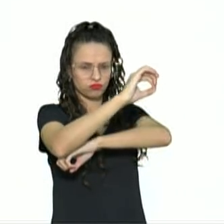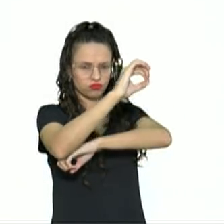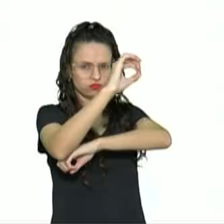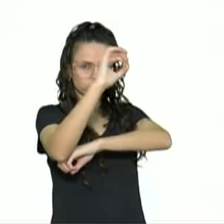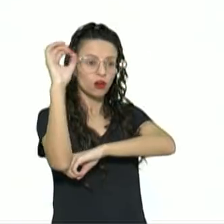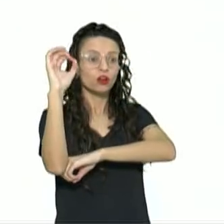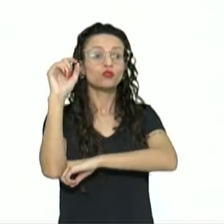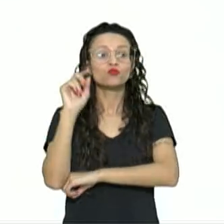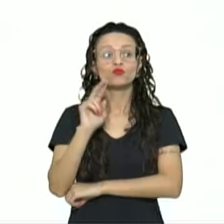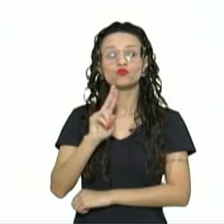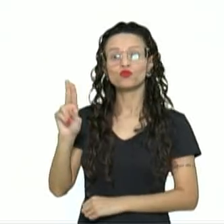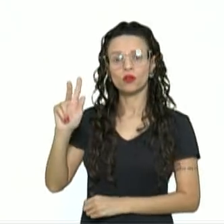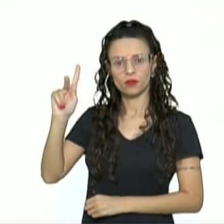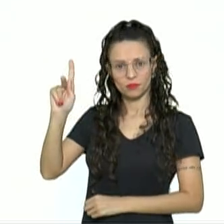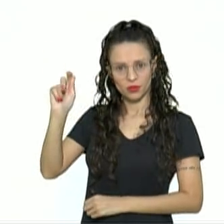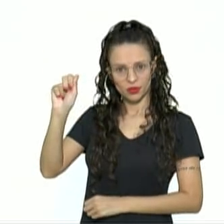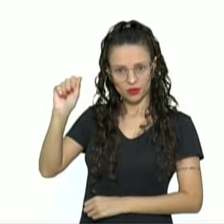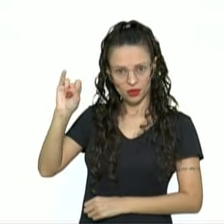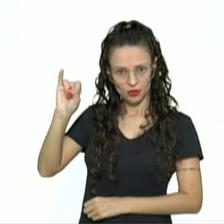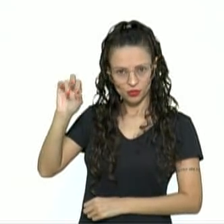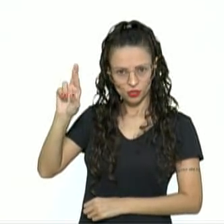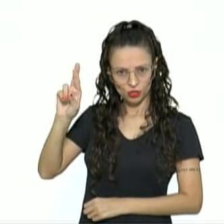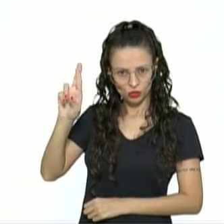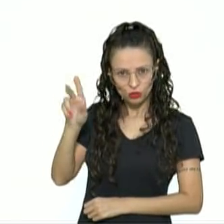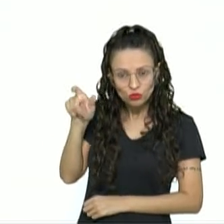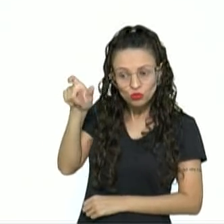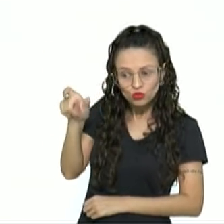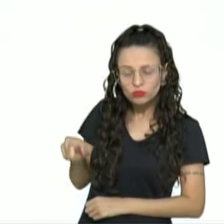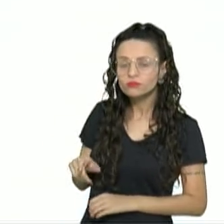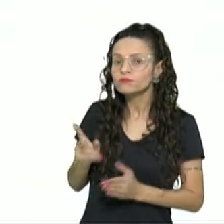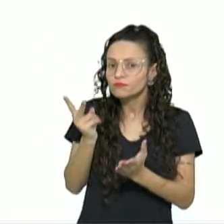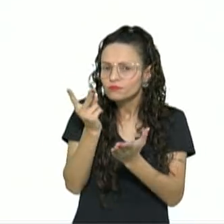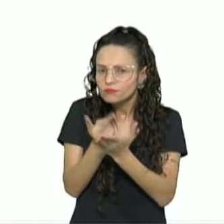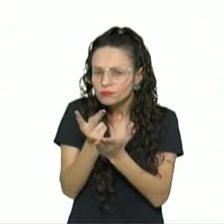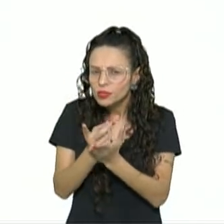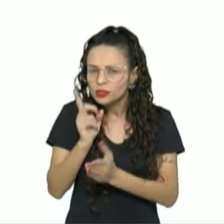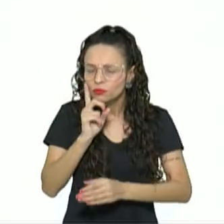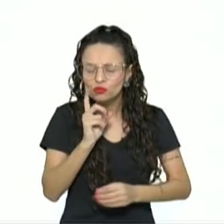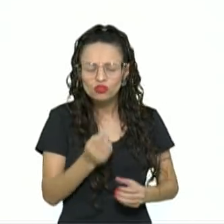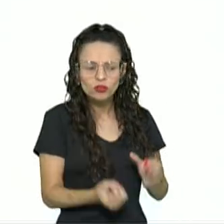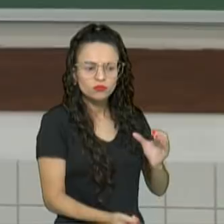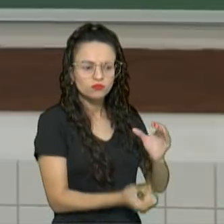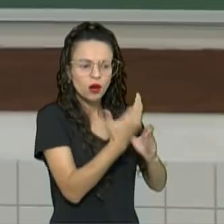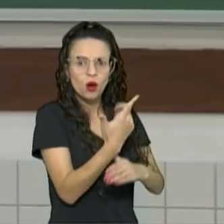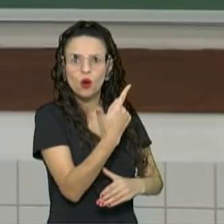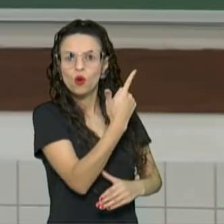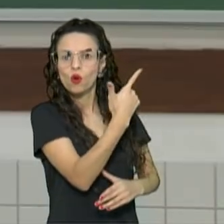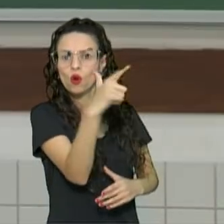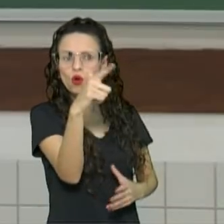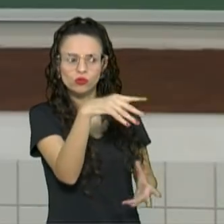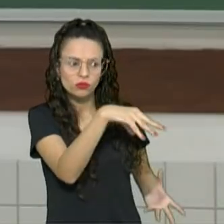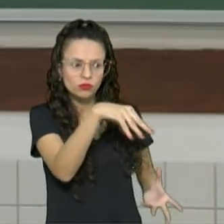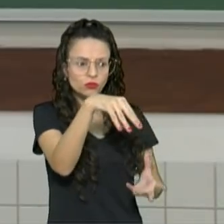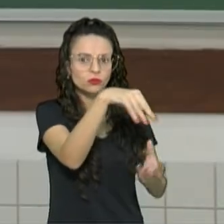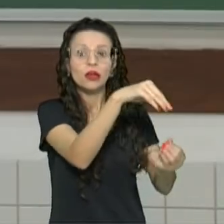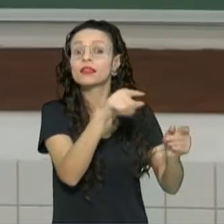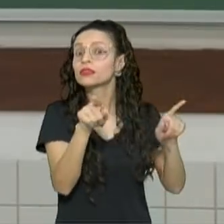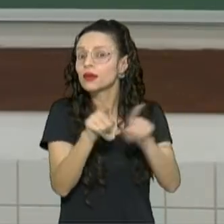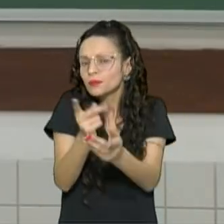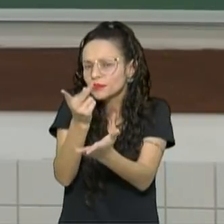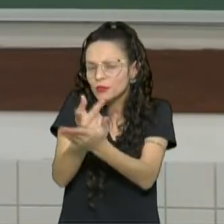Cairu. E nesse mesmo dia surgiu outro ser, também no pôr do